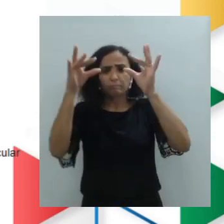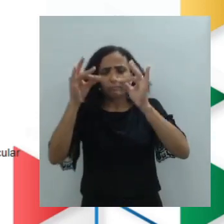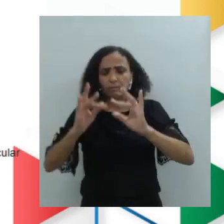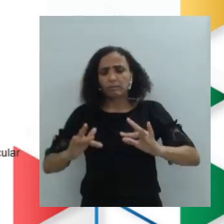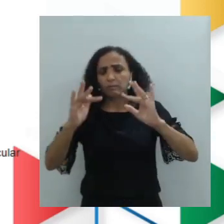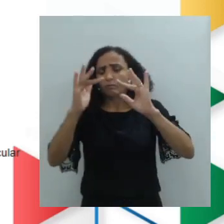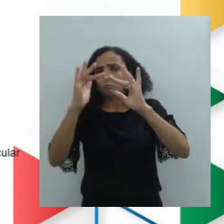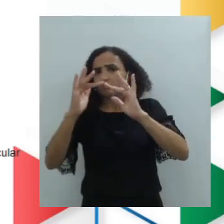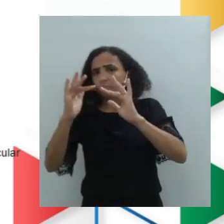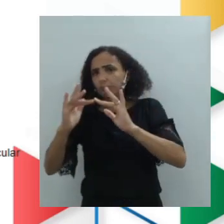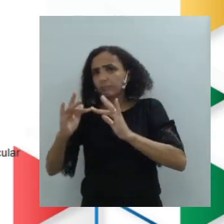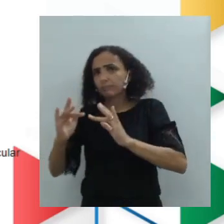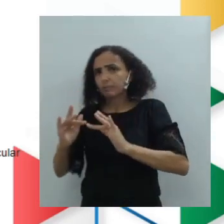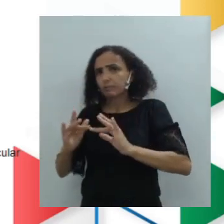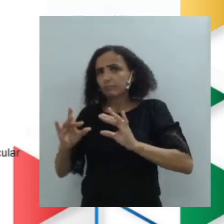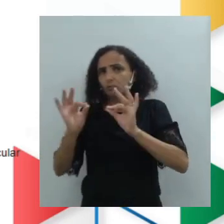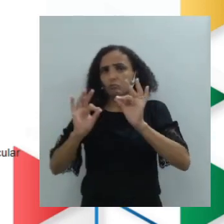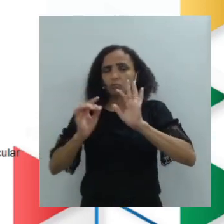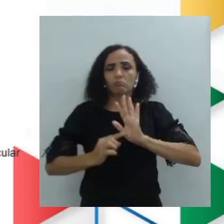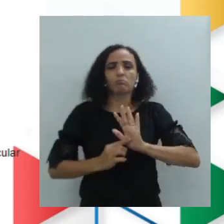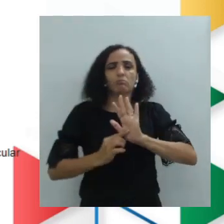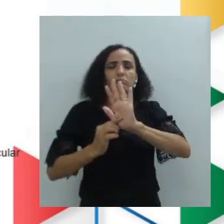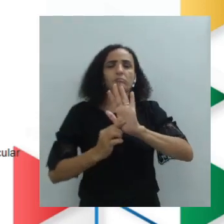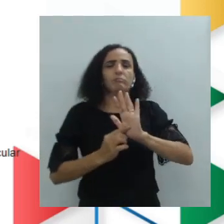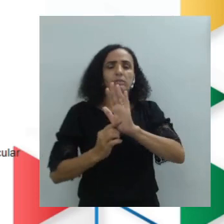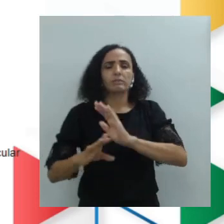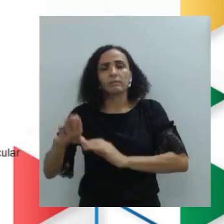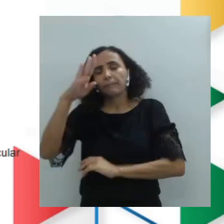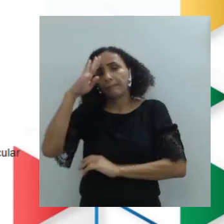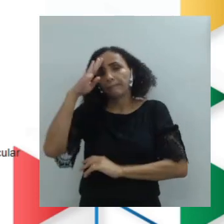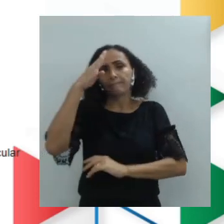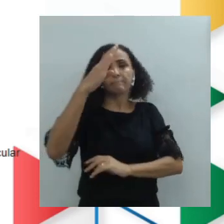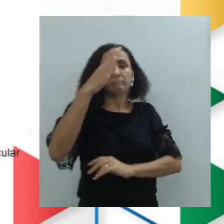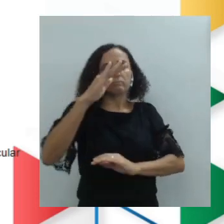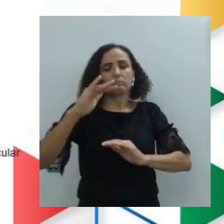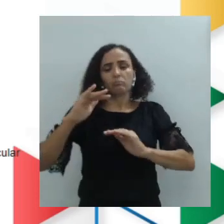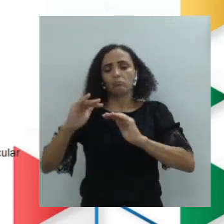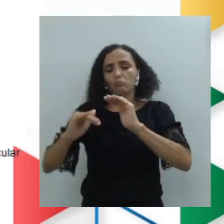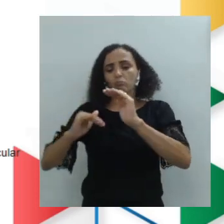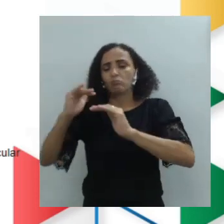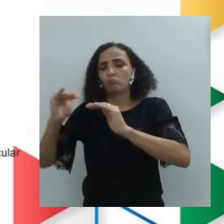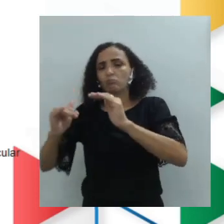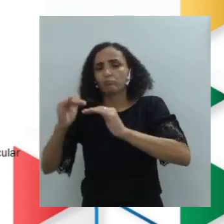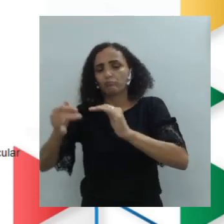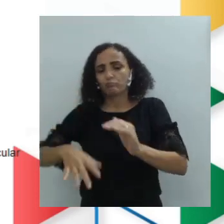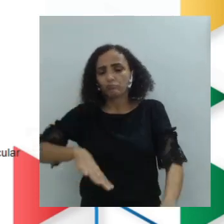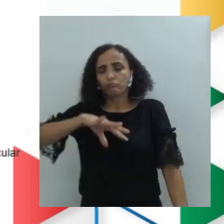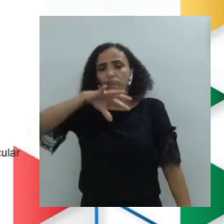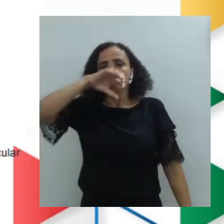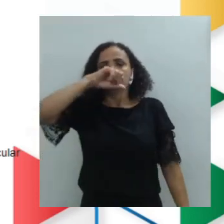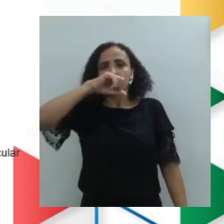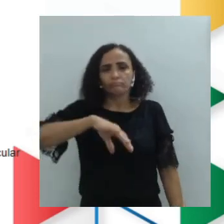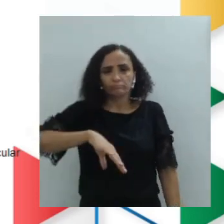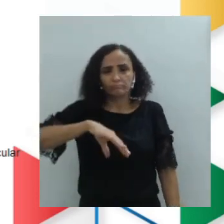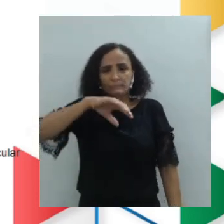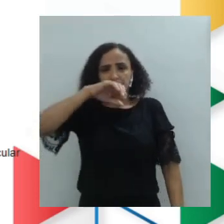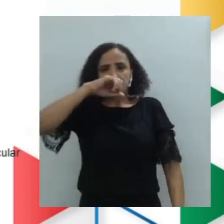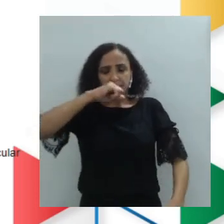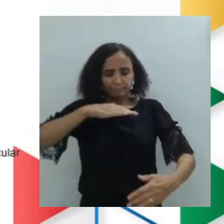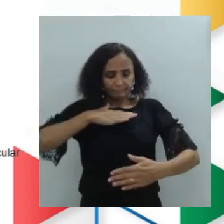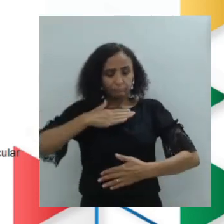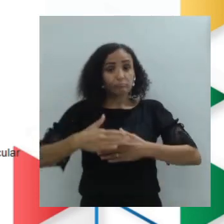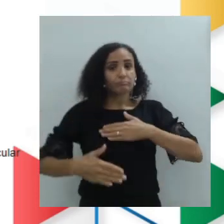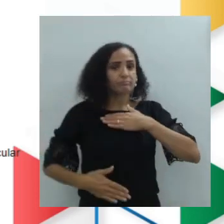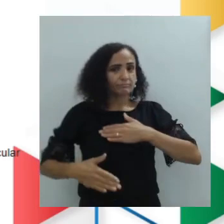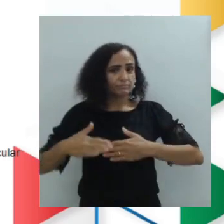células ou plaquetas, apresentando como função principal o transporte de nutrientes e oxigênio para todo o corpo. Então,